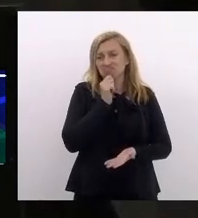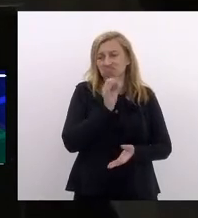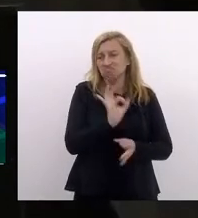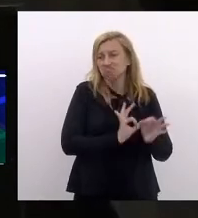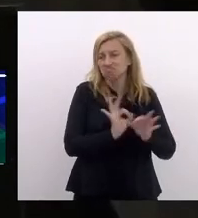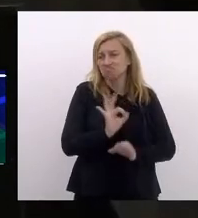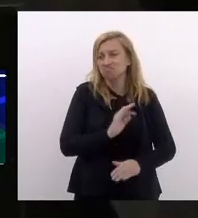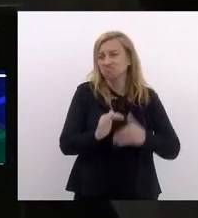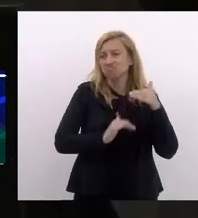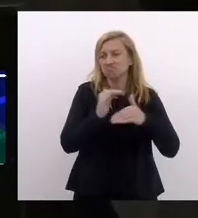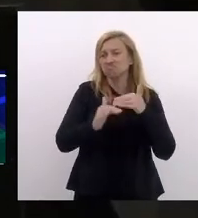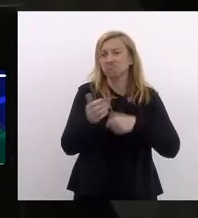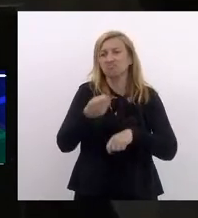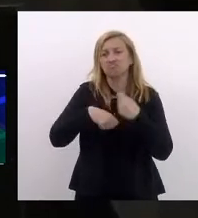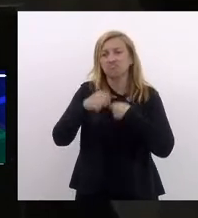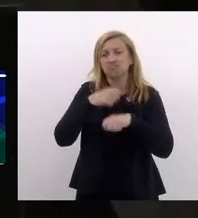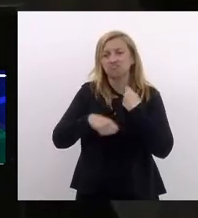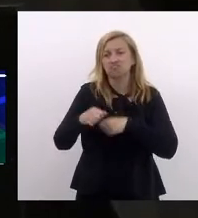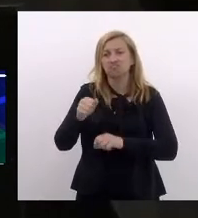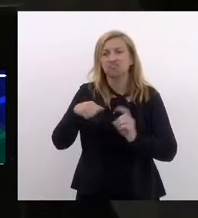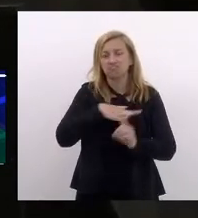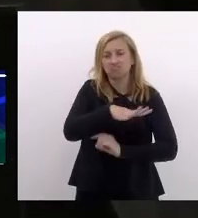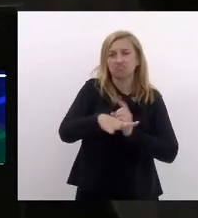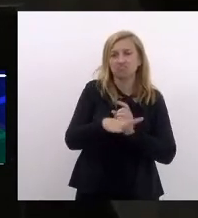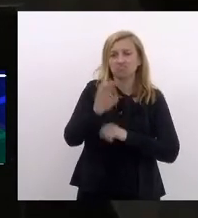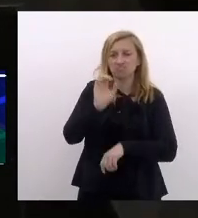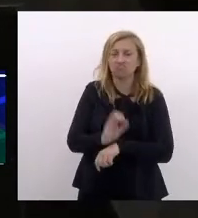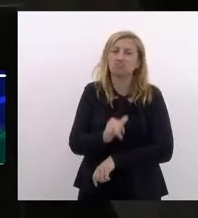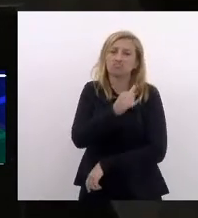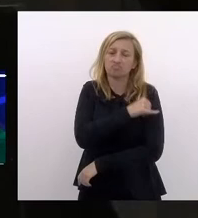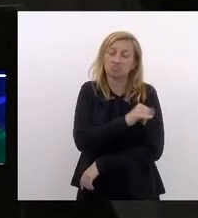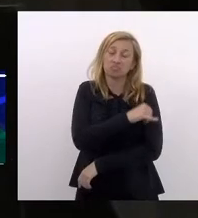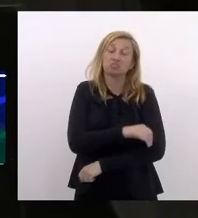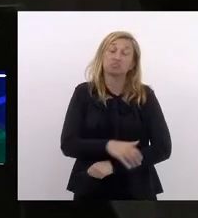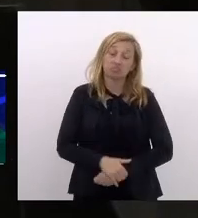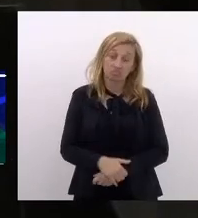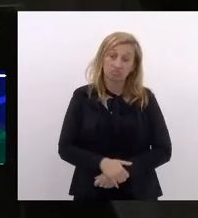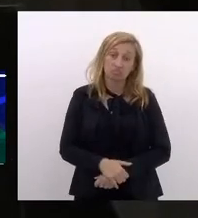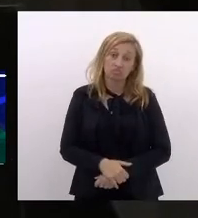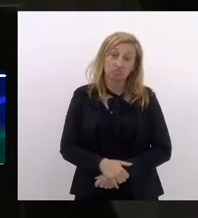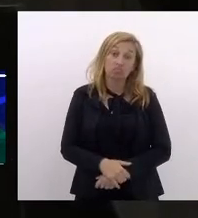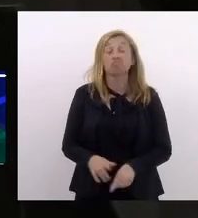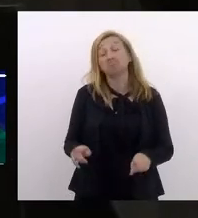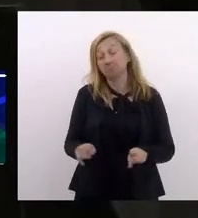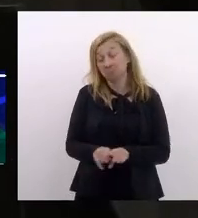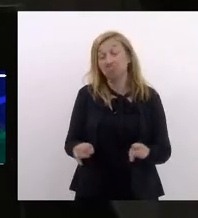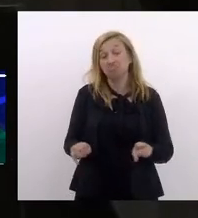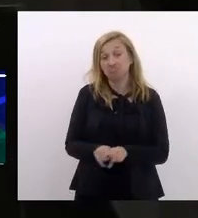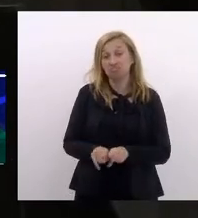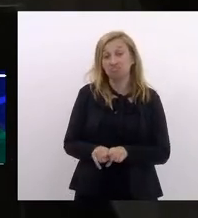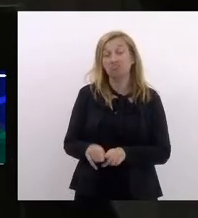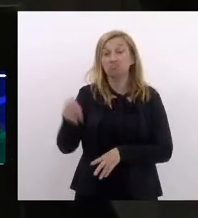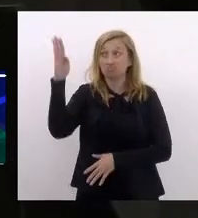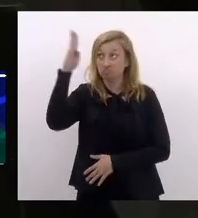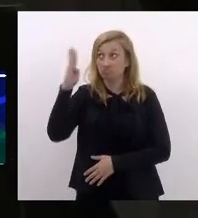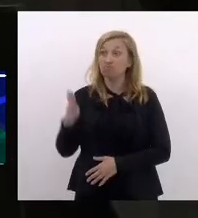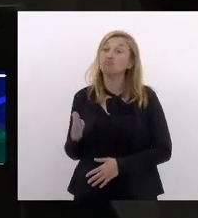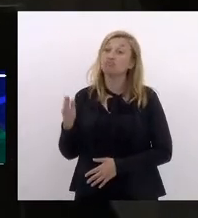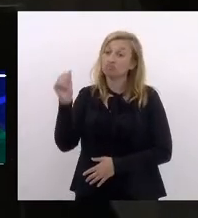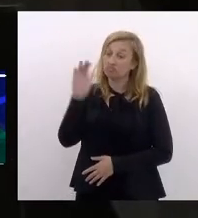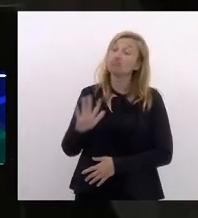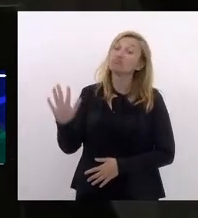de desenvolvimento econômico e social para o Estado do Rio de Janeiro, nem tampouco para o Brasil, como